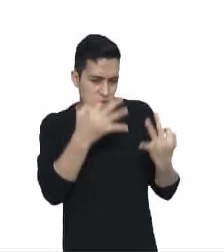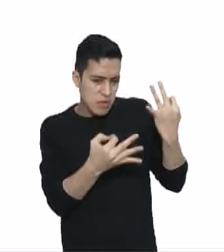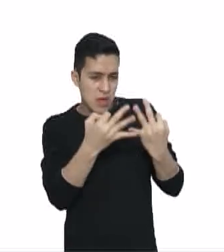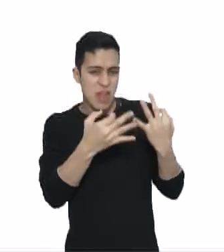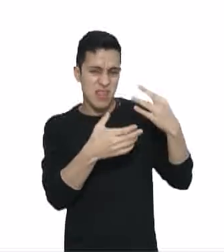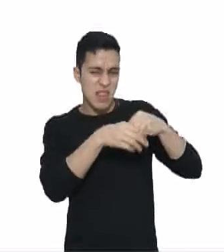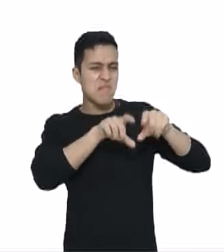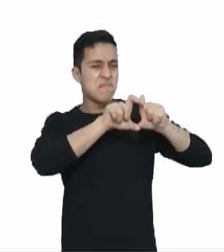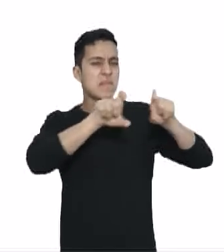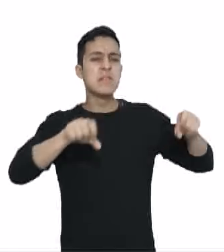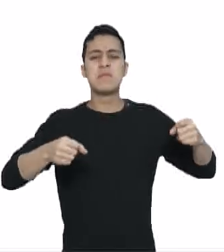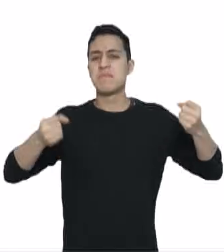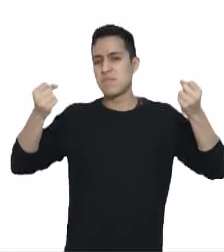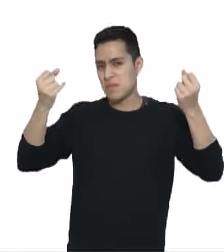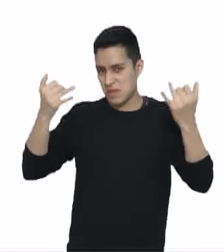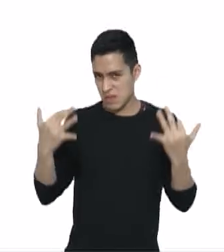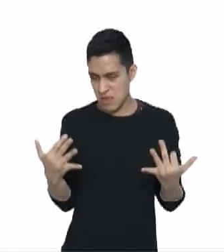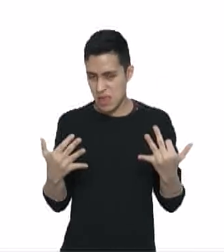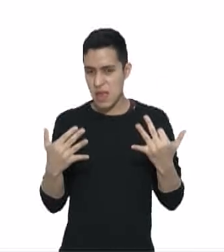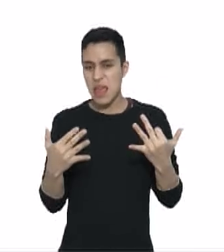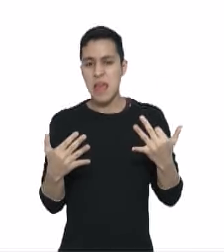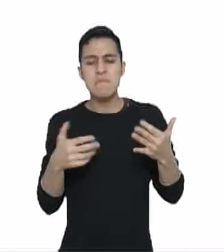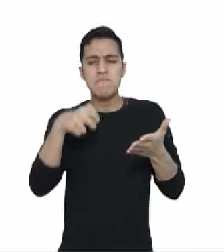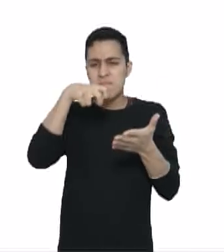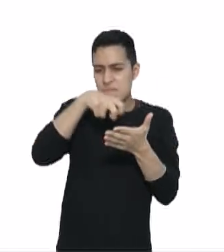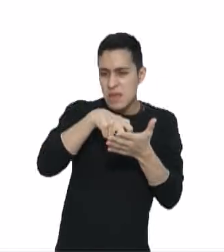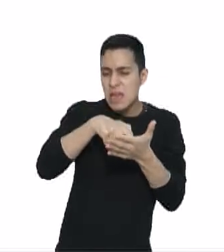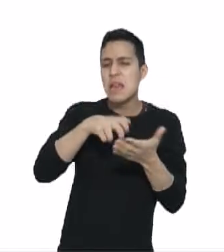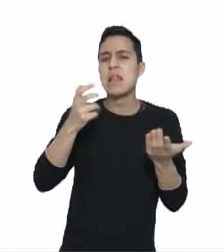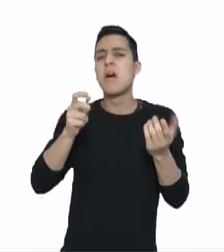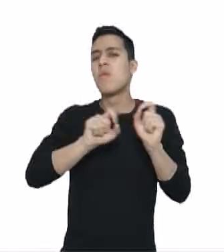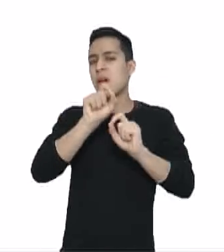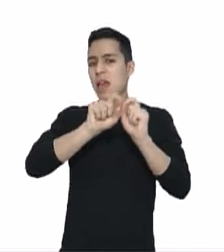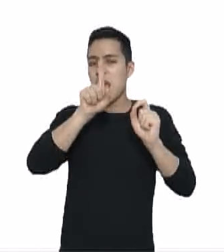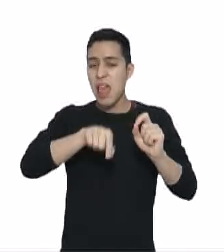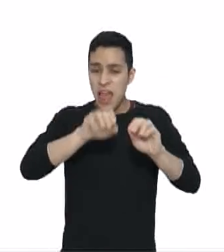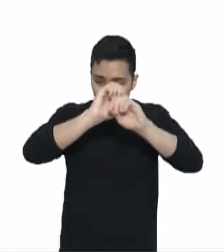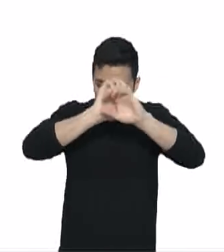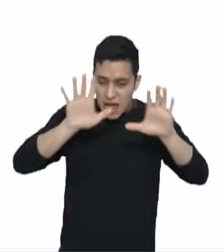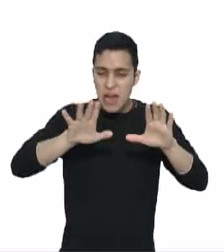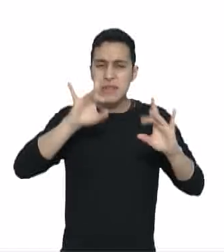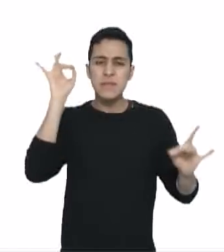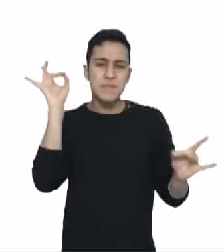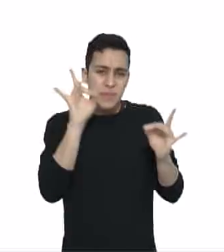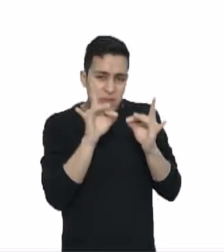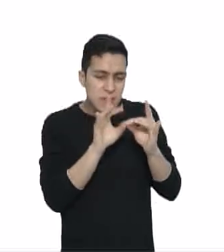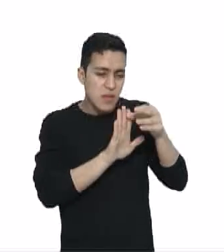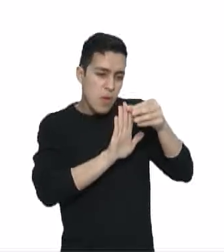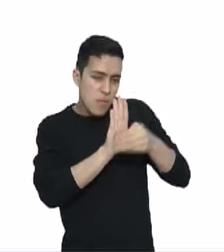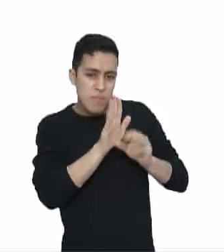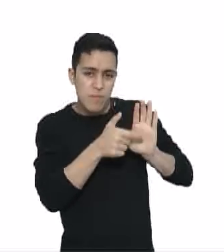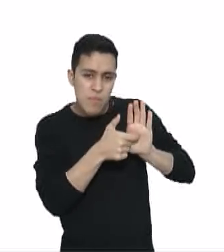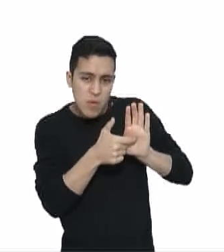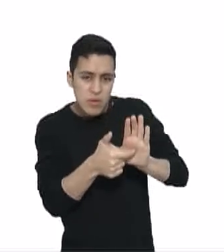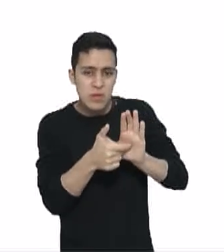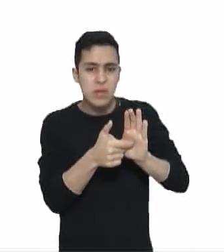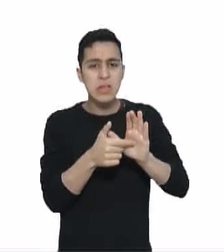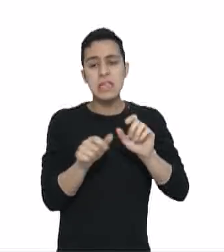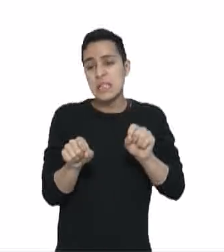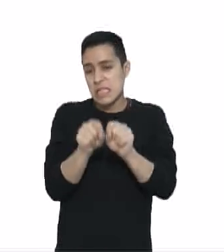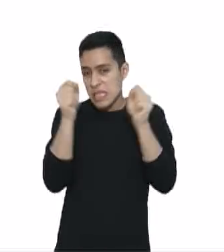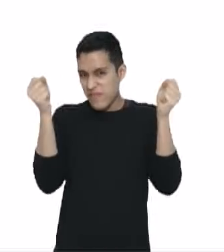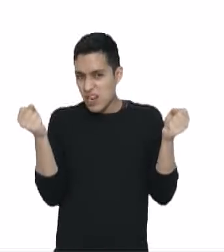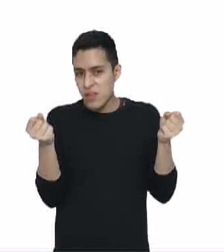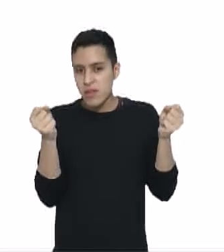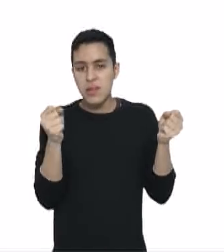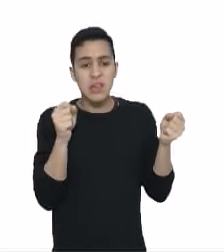sob pena de nulidade, identificação clara e específica do conteúdo apontado como infringente, que